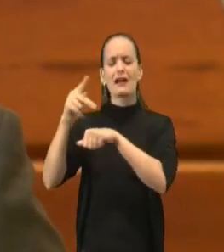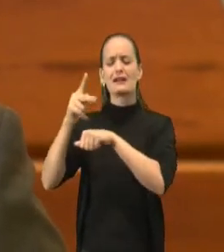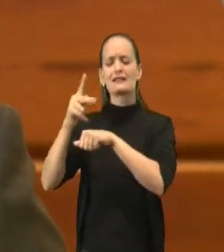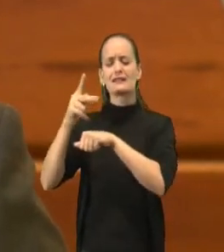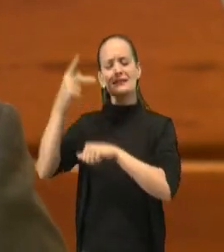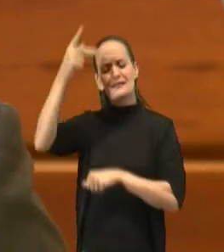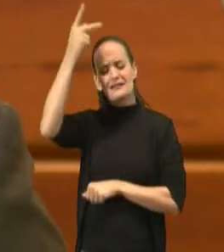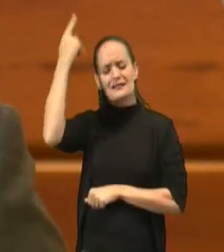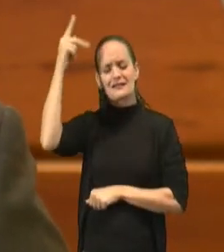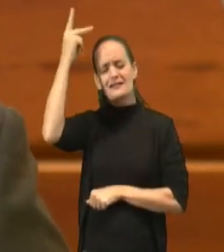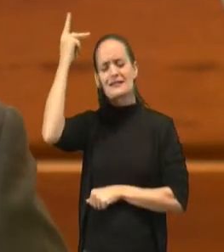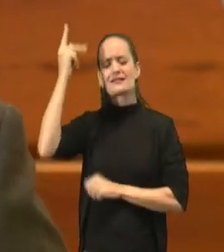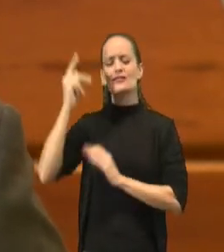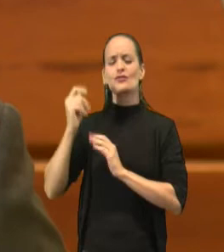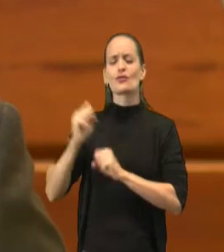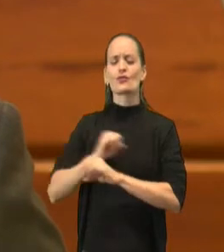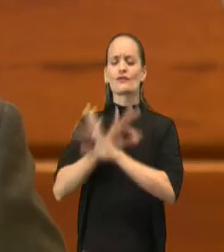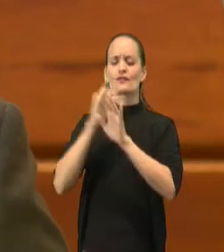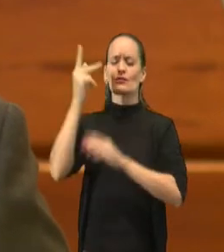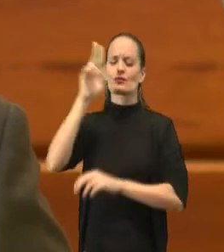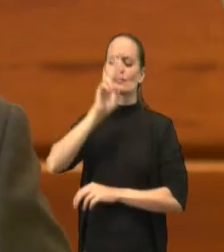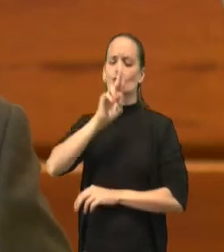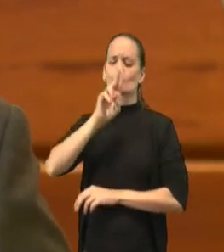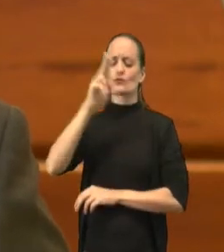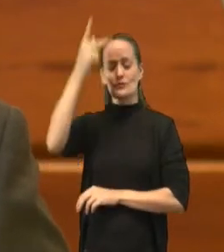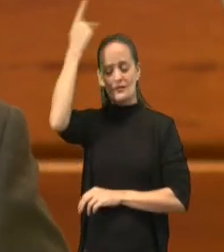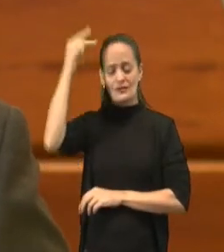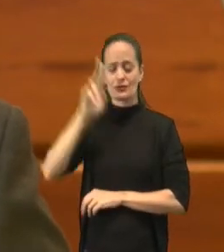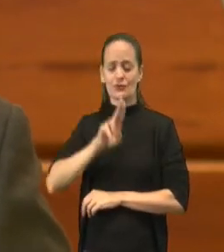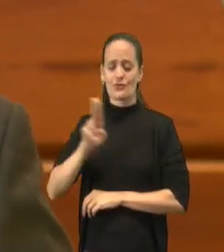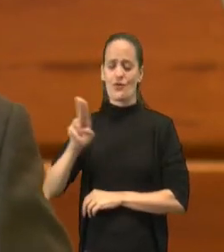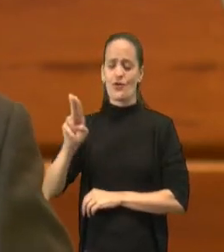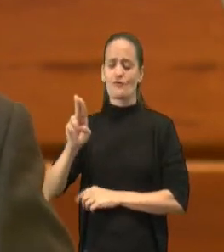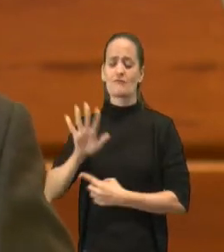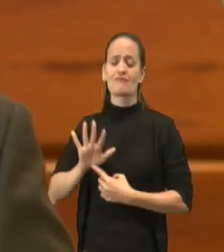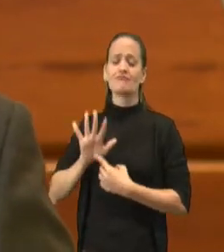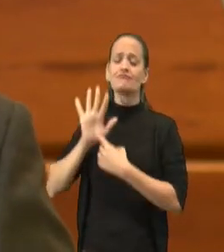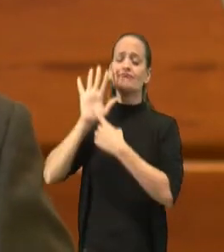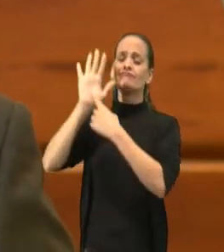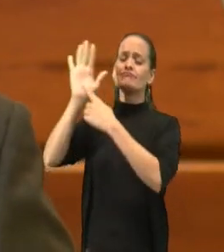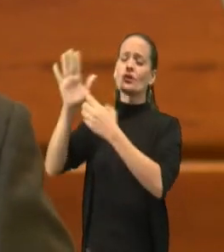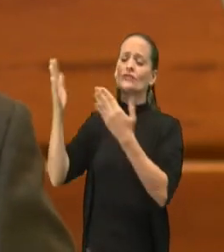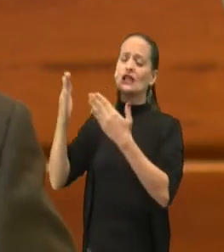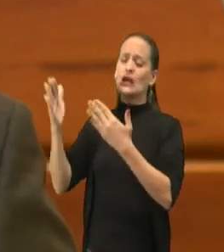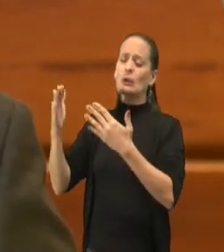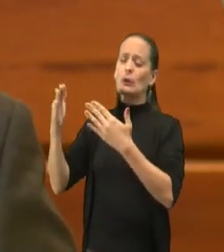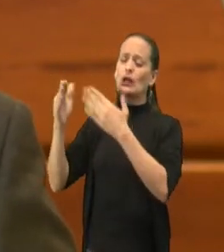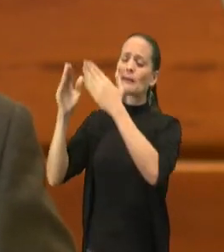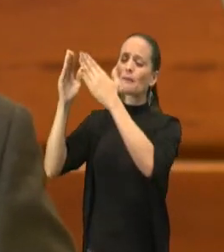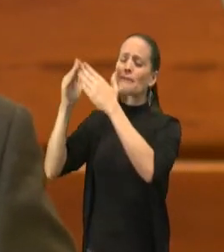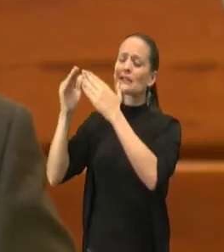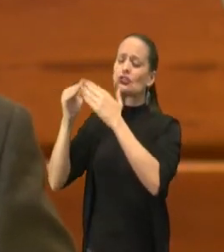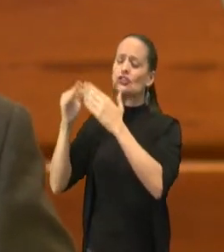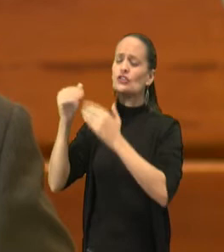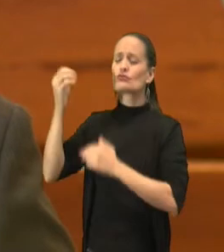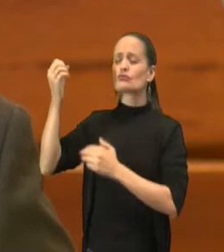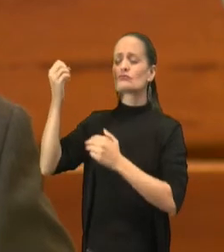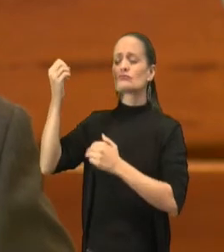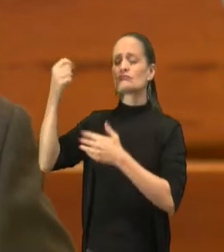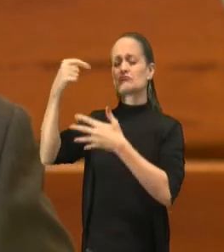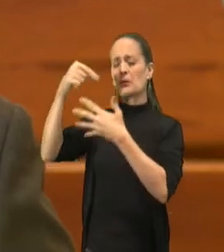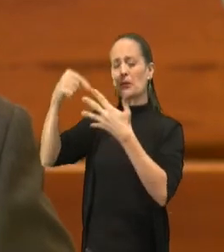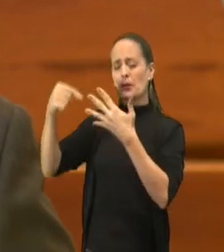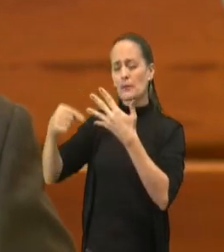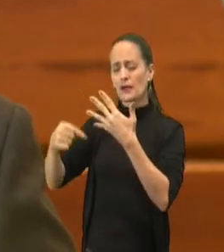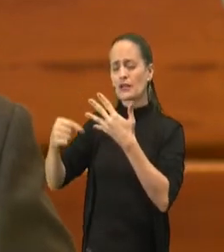nome, glorifica o nome do Senhor. Apresenta diante do Senhor os seus motivos de gratidão, como aqueles